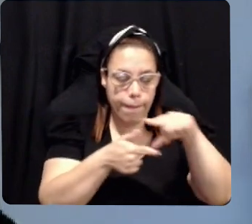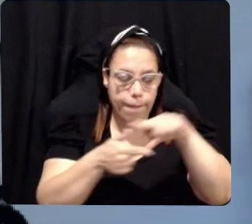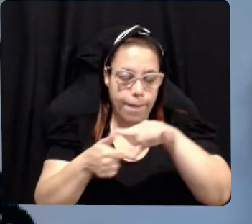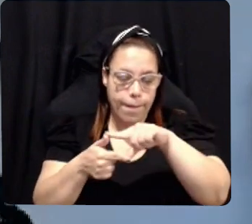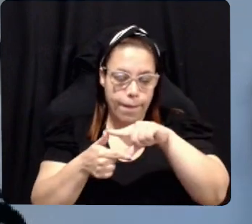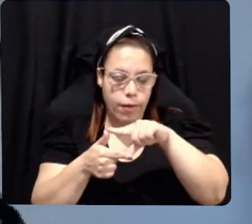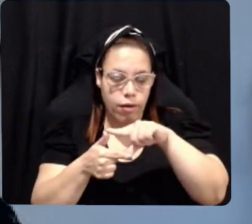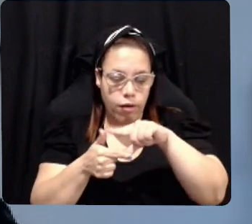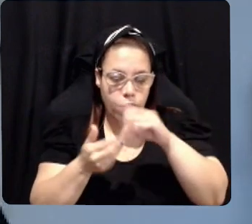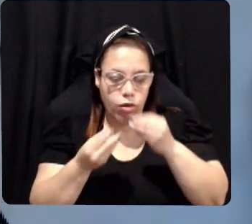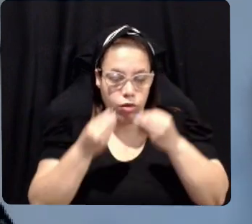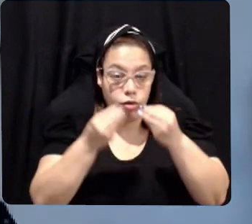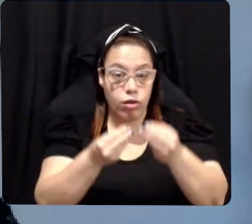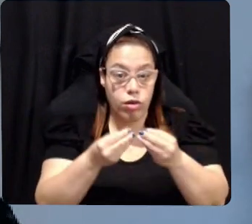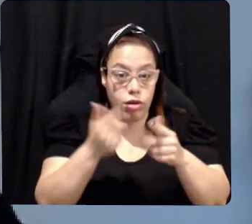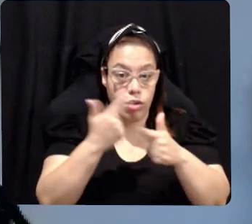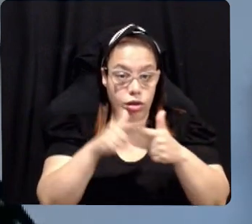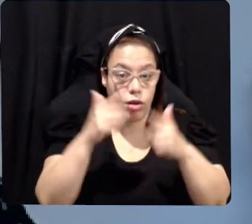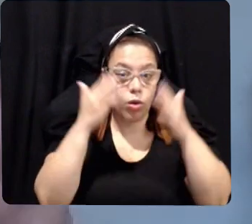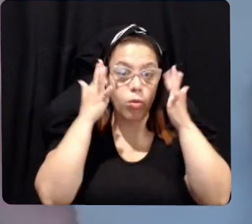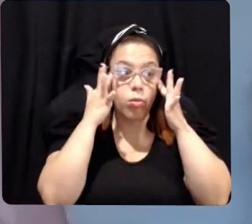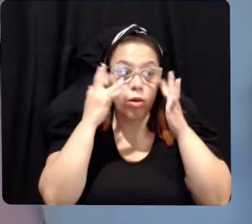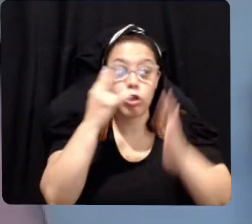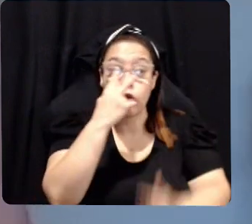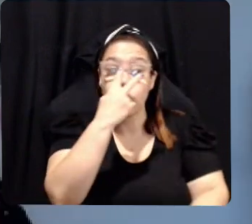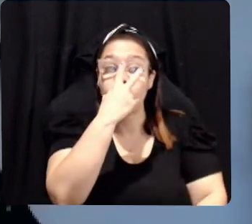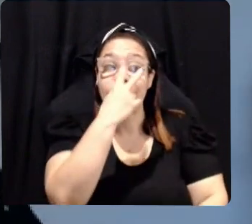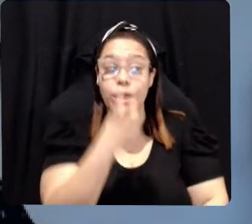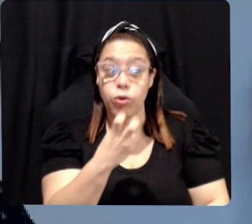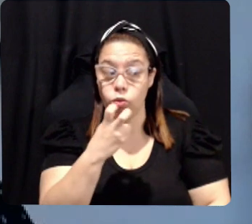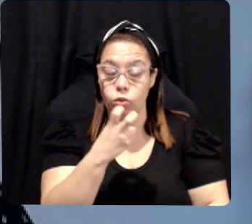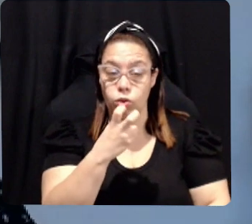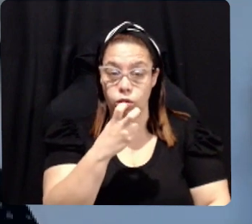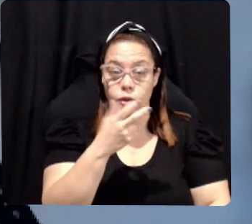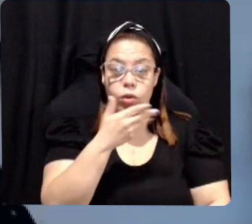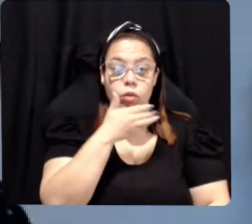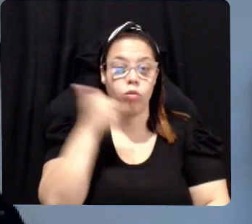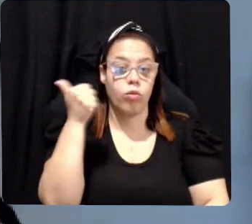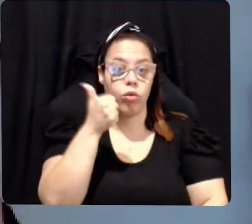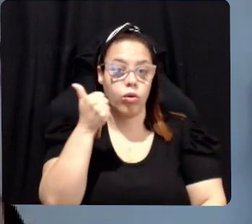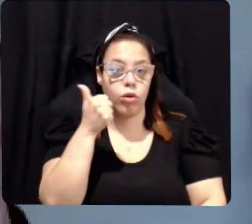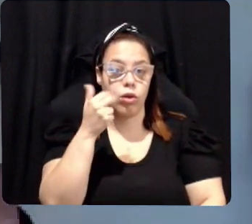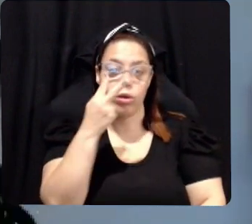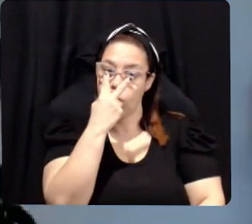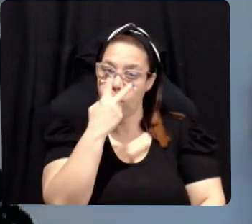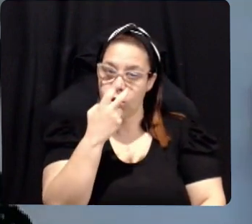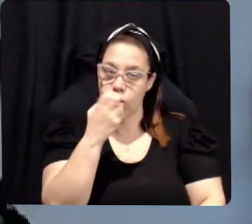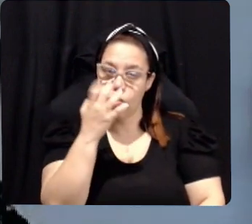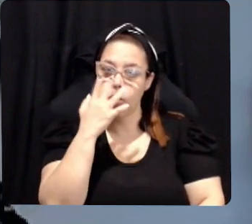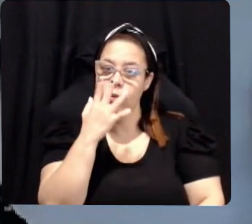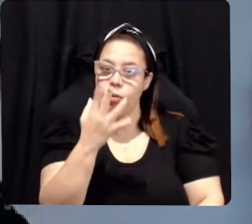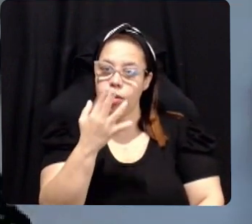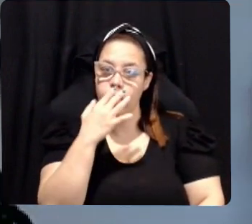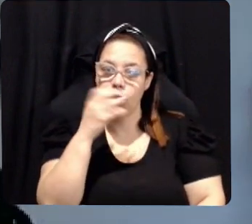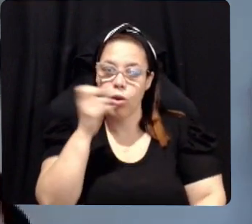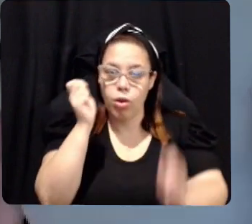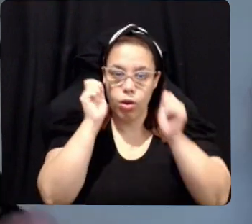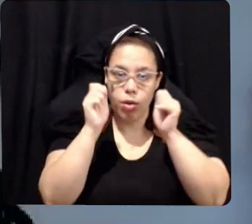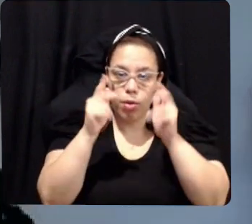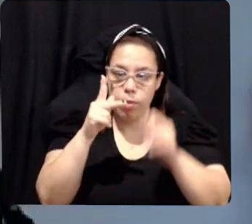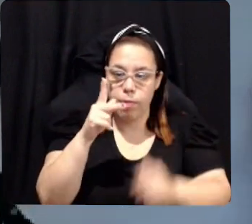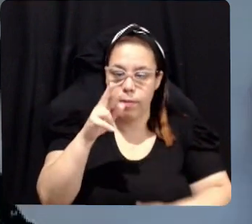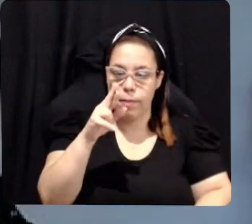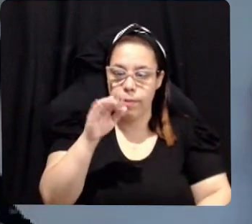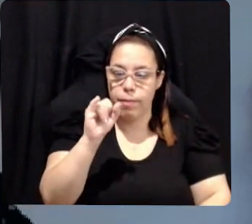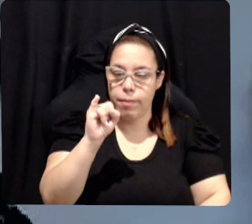alguns quadros que seriam atribuíveis a um problema de visão, que poderiam melhorar com lente colorida,